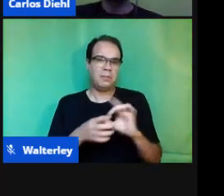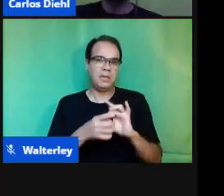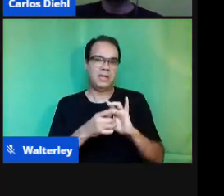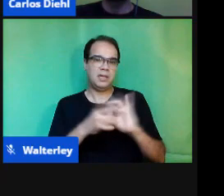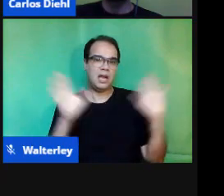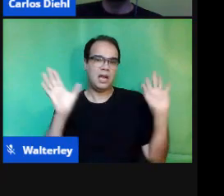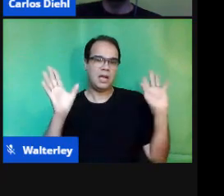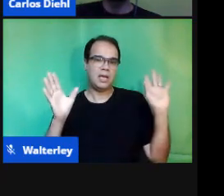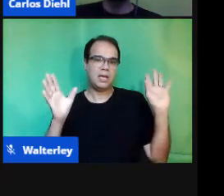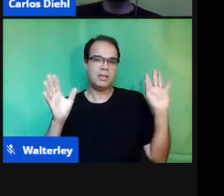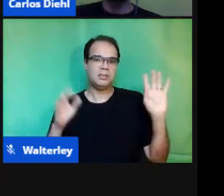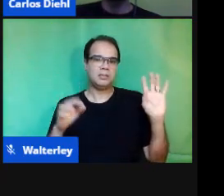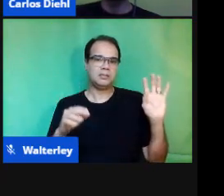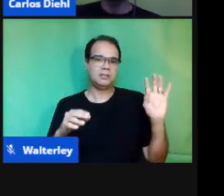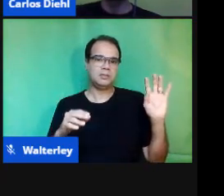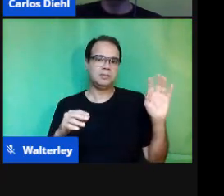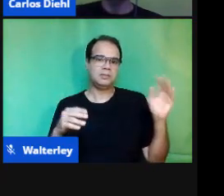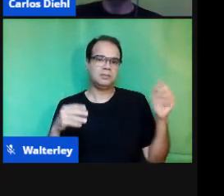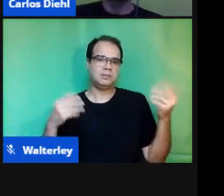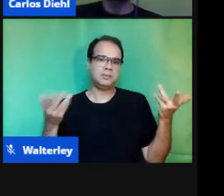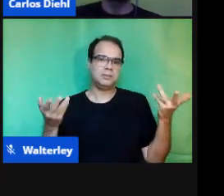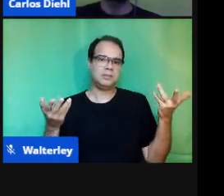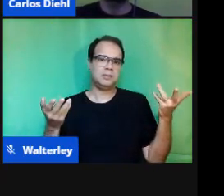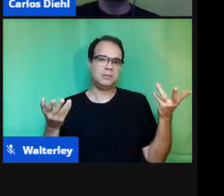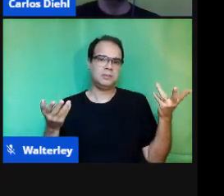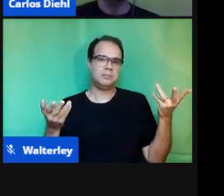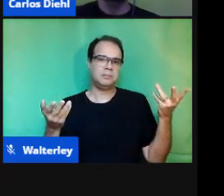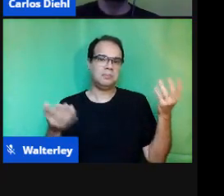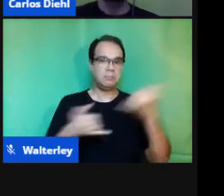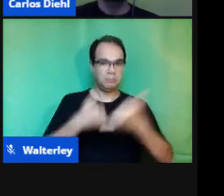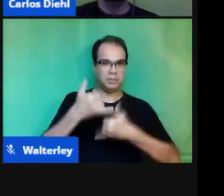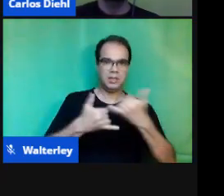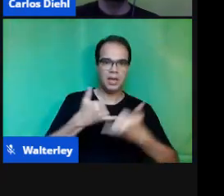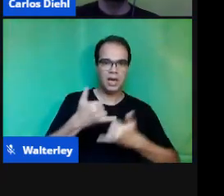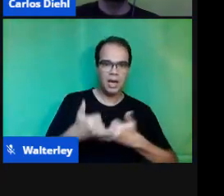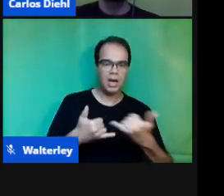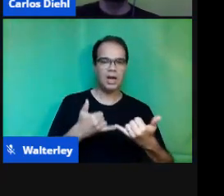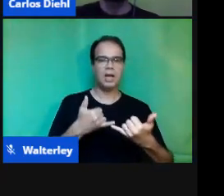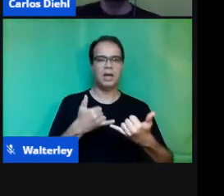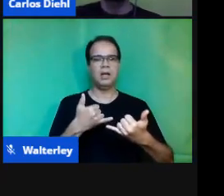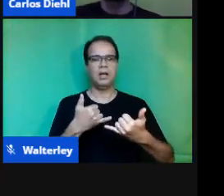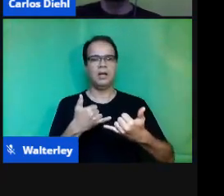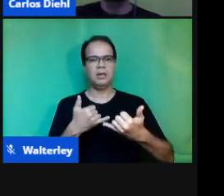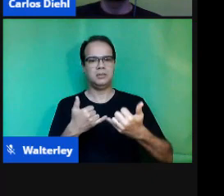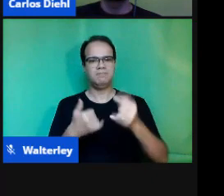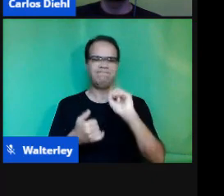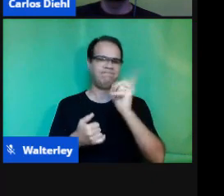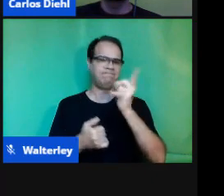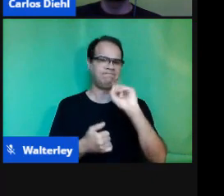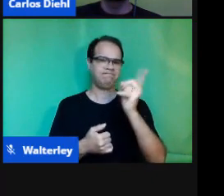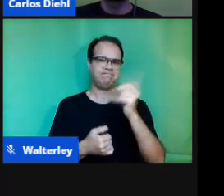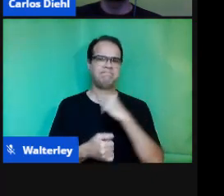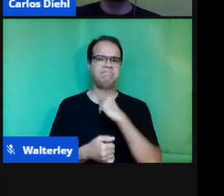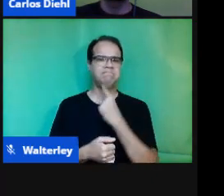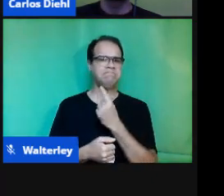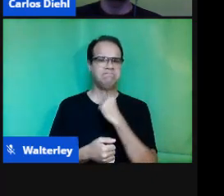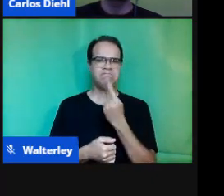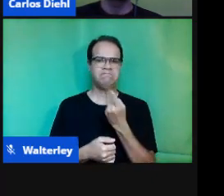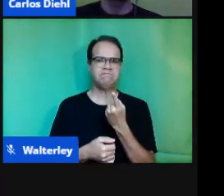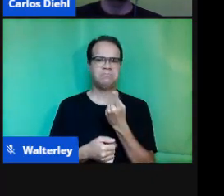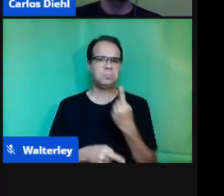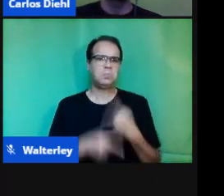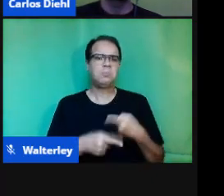pra... Assim, pra ser uma criança normal, brincar. Não tive essa liberdade de ser... Não, porque meu